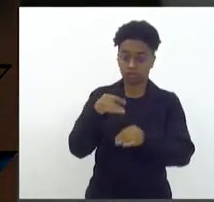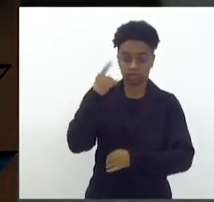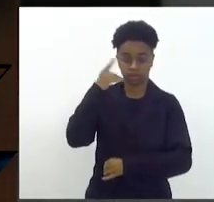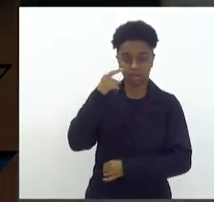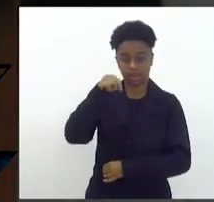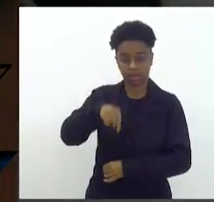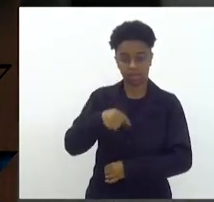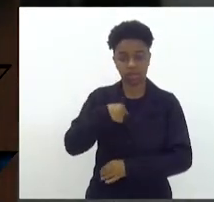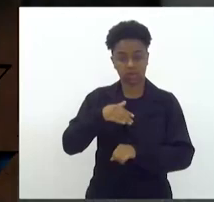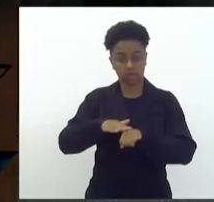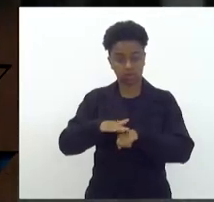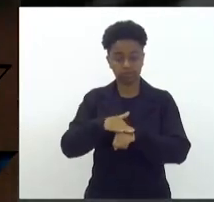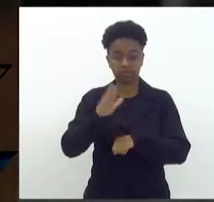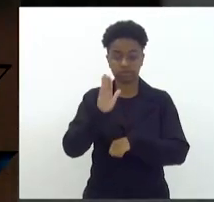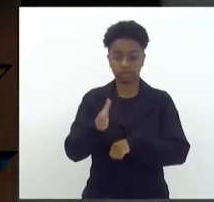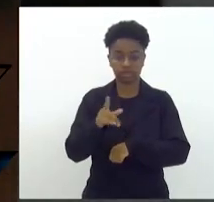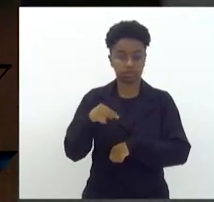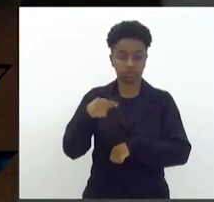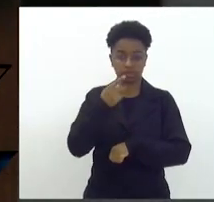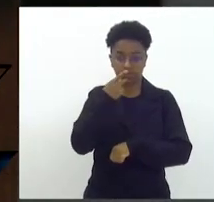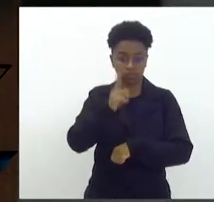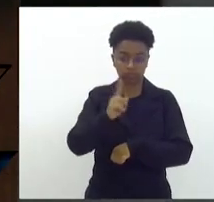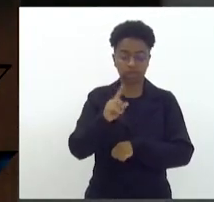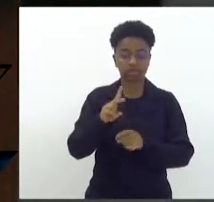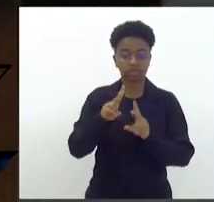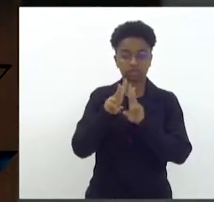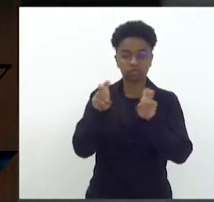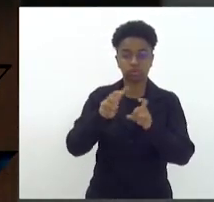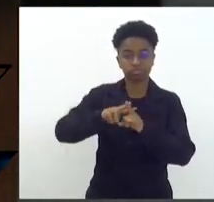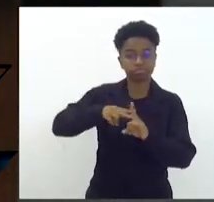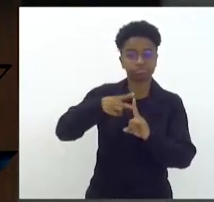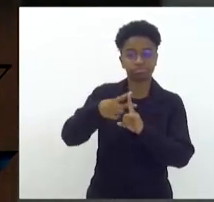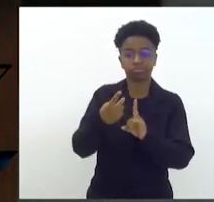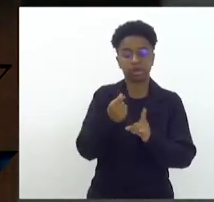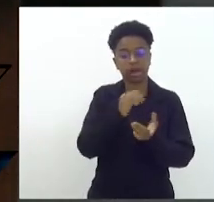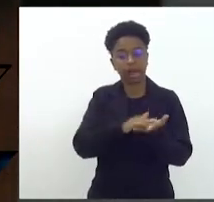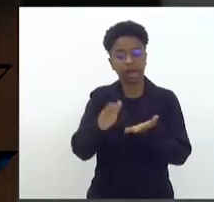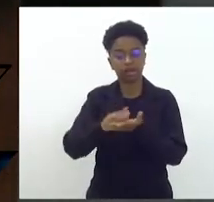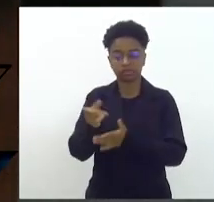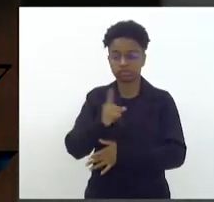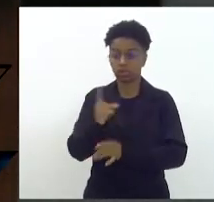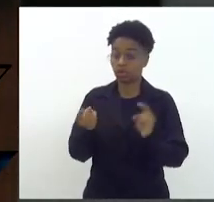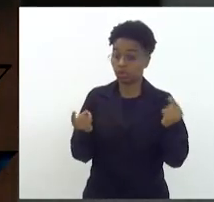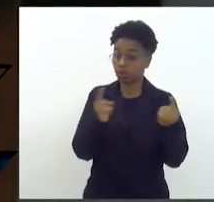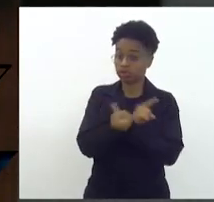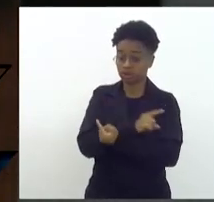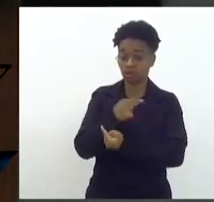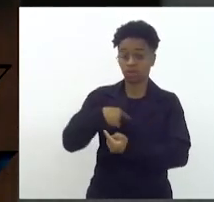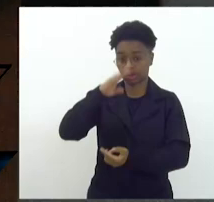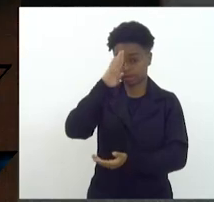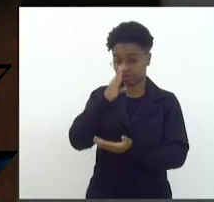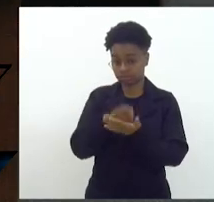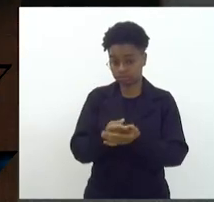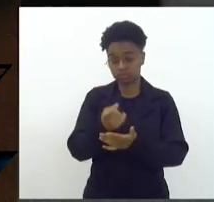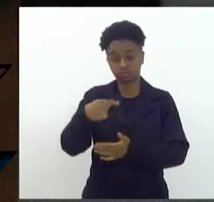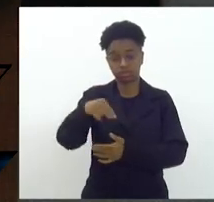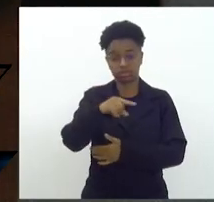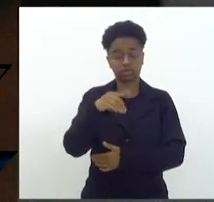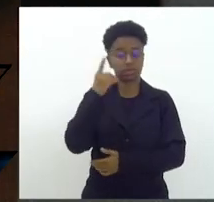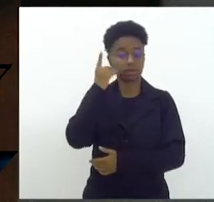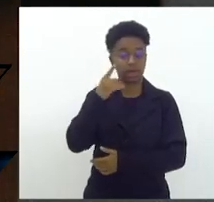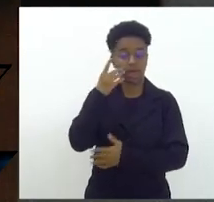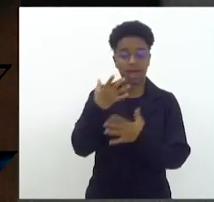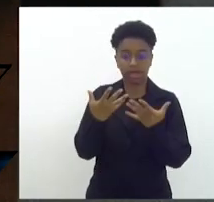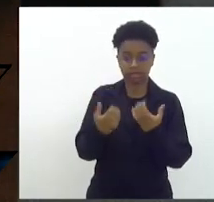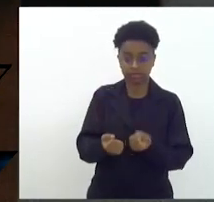conversei aqui ninguém fala em aumento de despesa pelo contrário Creio que até os deputados aqui aceitariam que